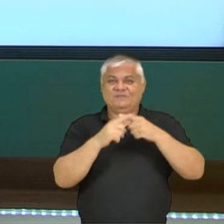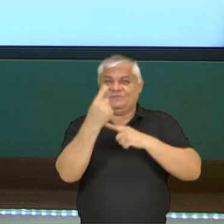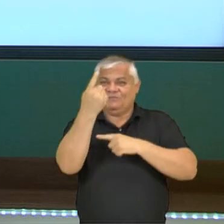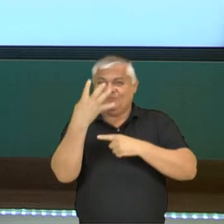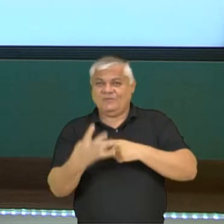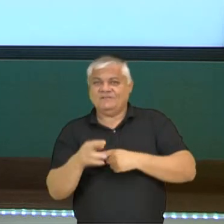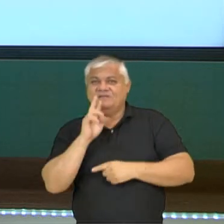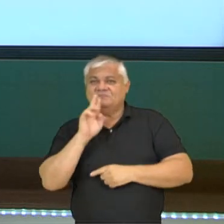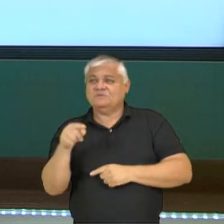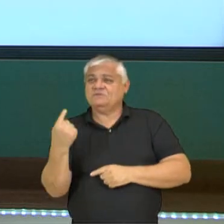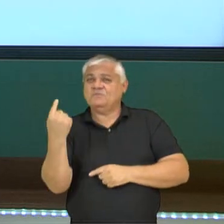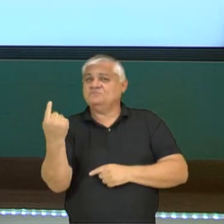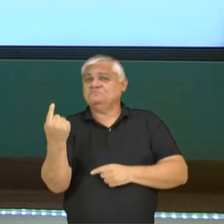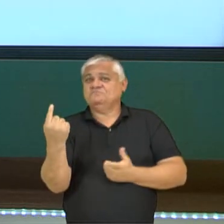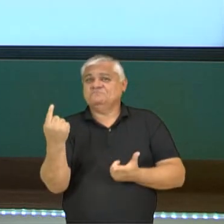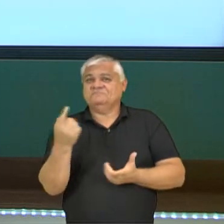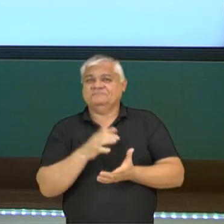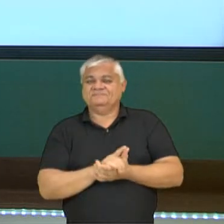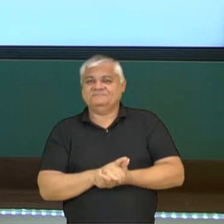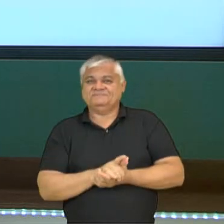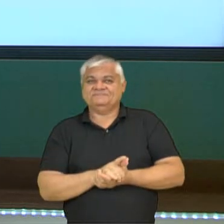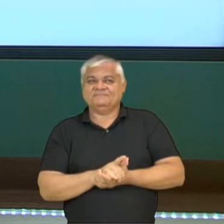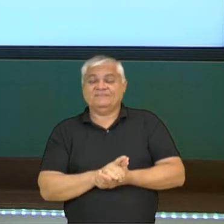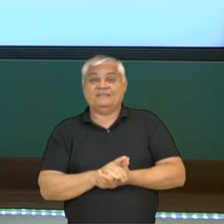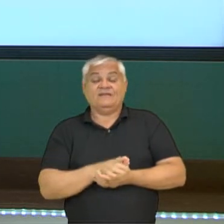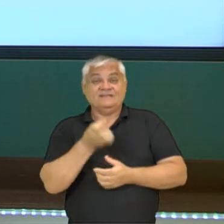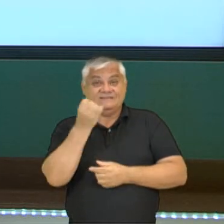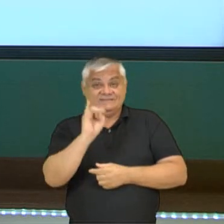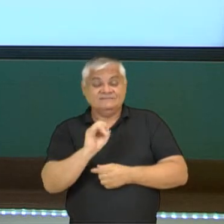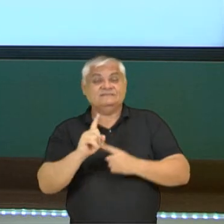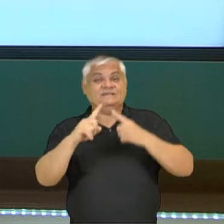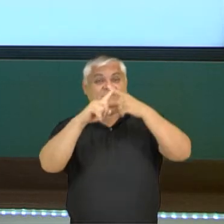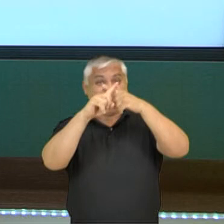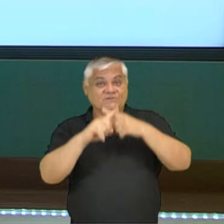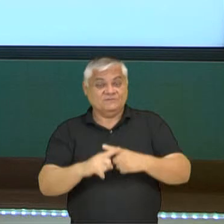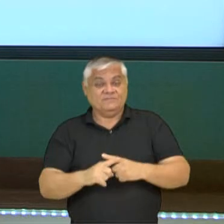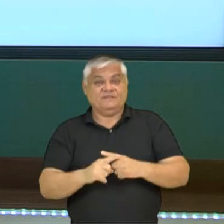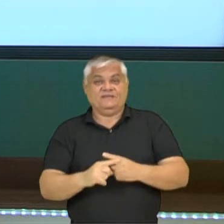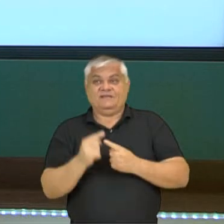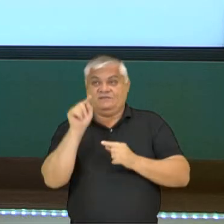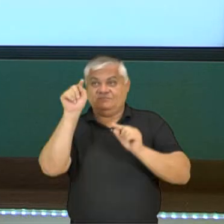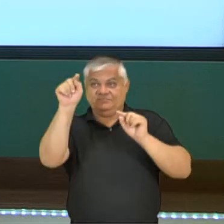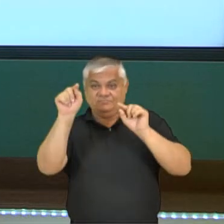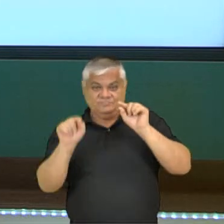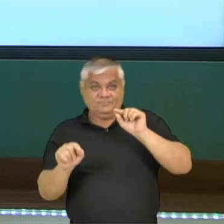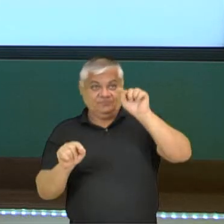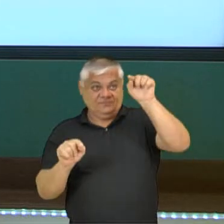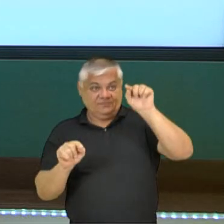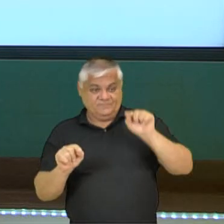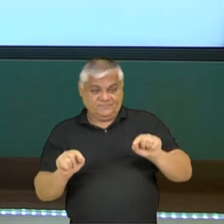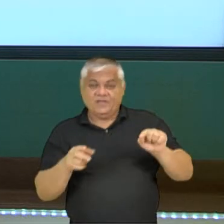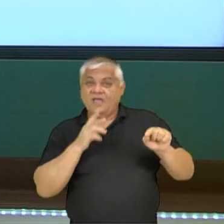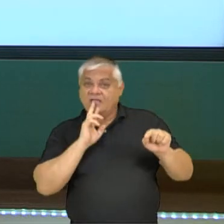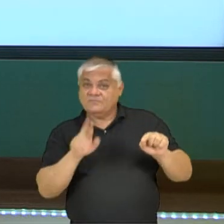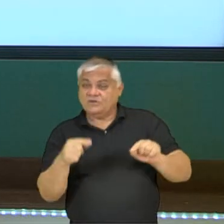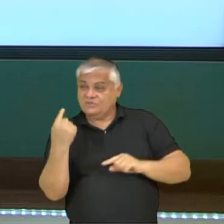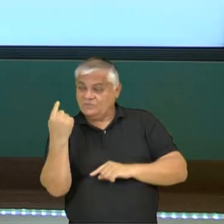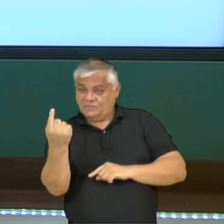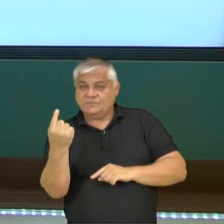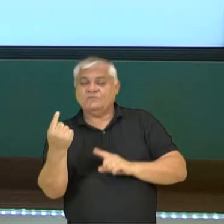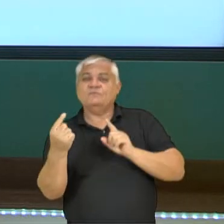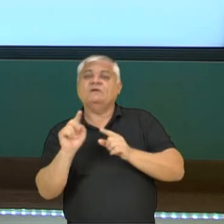resultado 1. Então, quando eu multiplico 2 frações e essa multiplicação me dá resultado